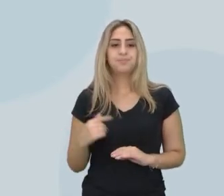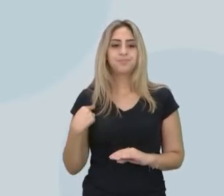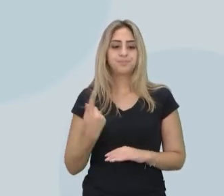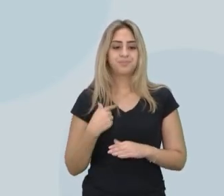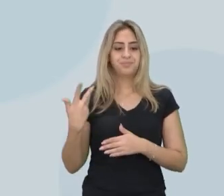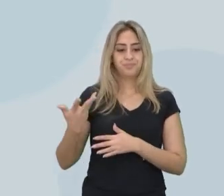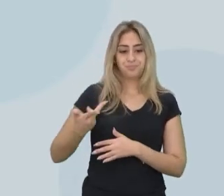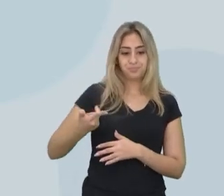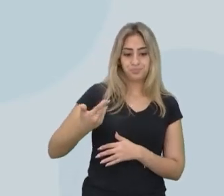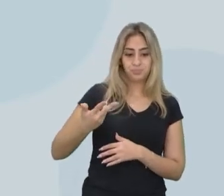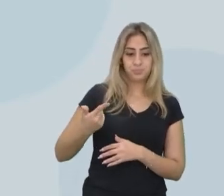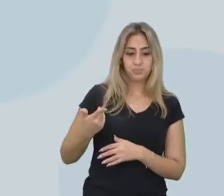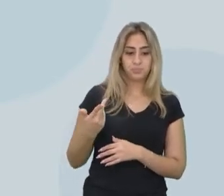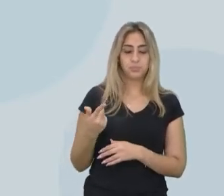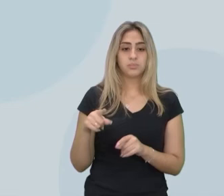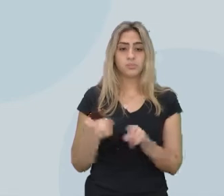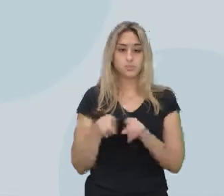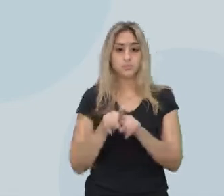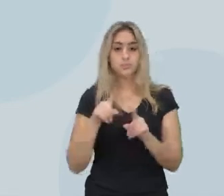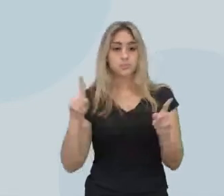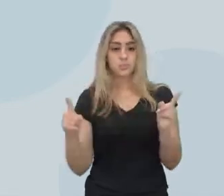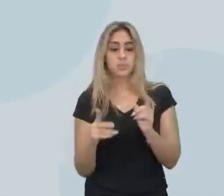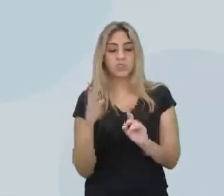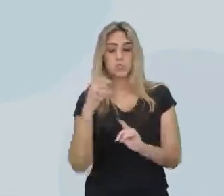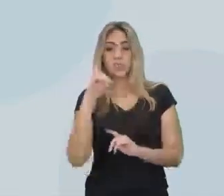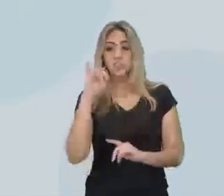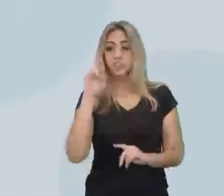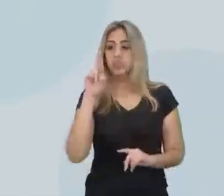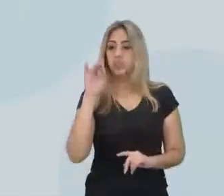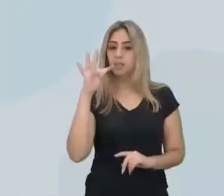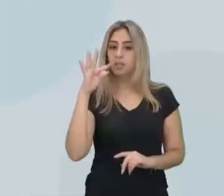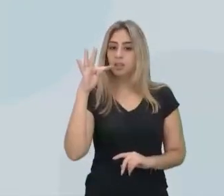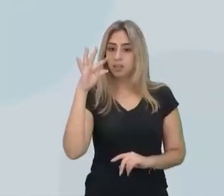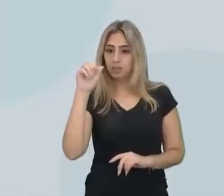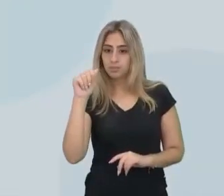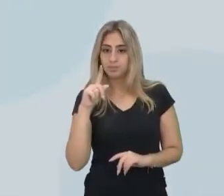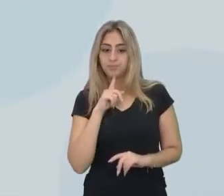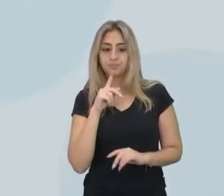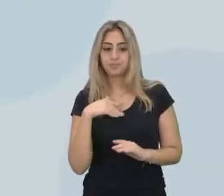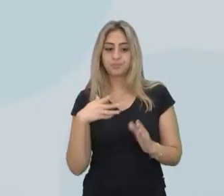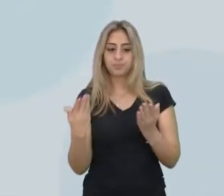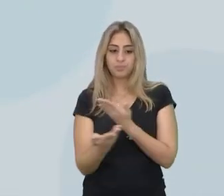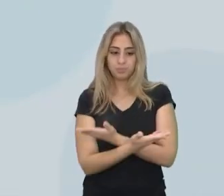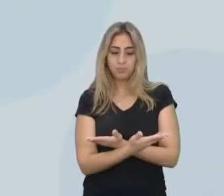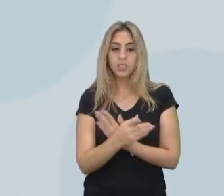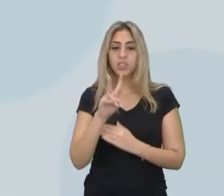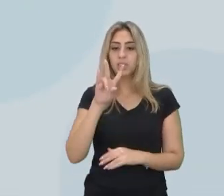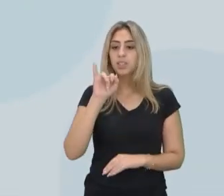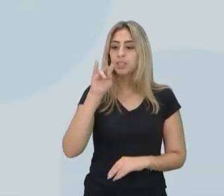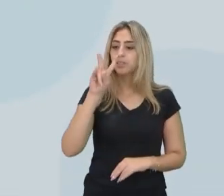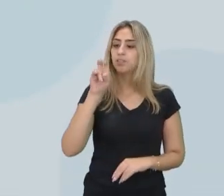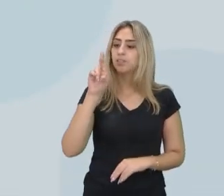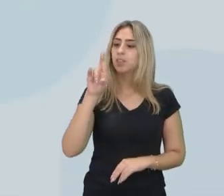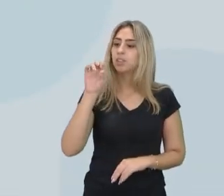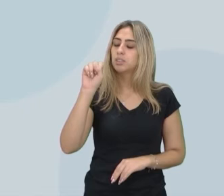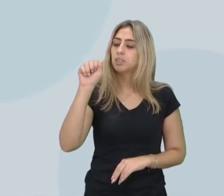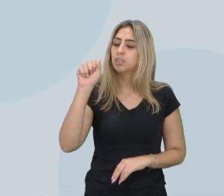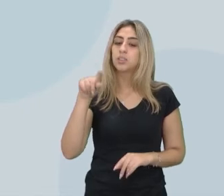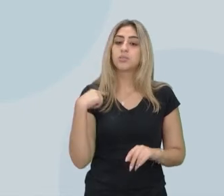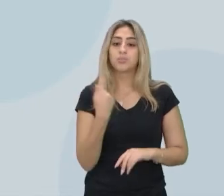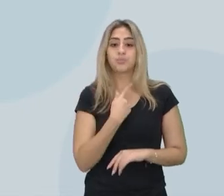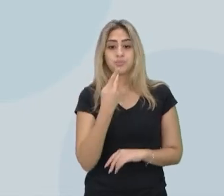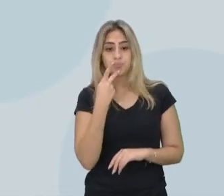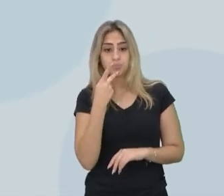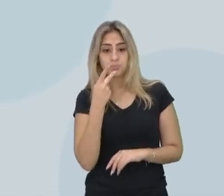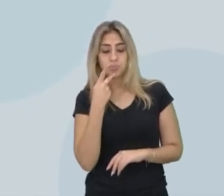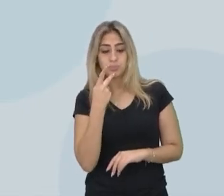a velocidade da reação direta é igual à velocidade da reação inversa. Então, quando a gente fala